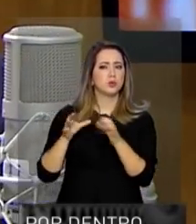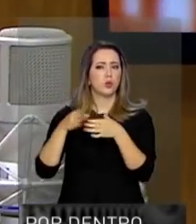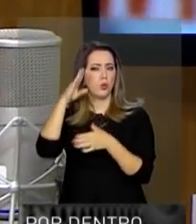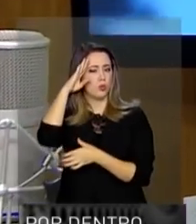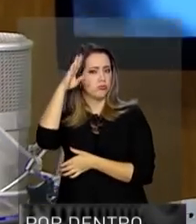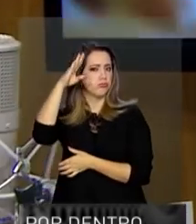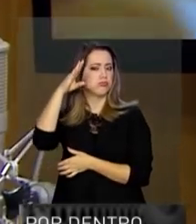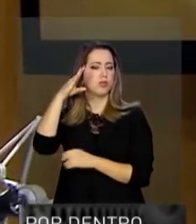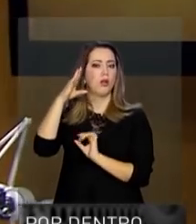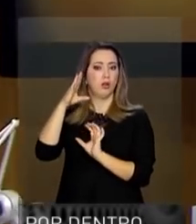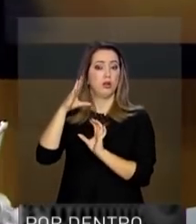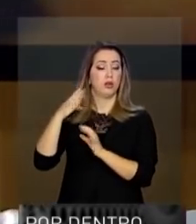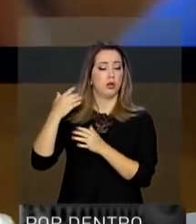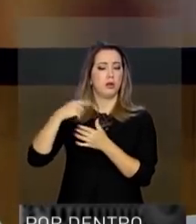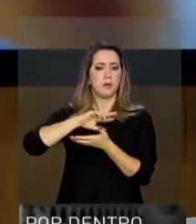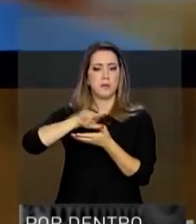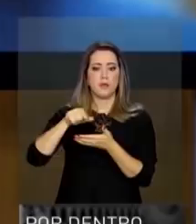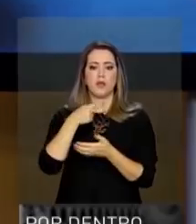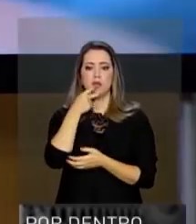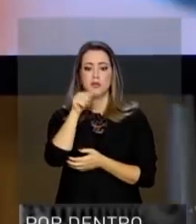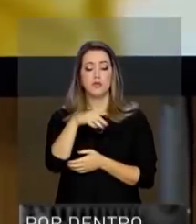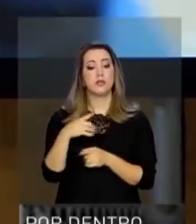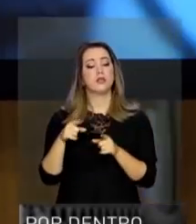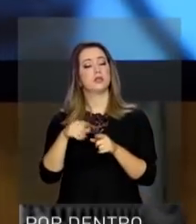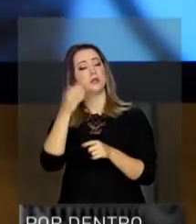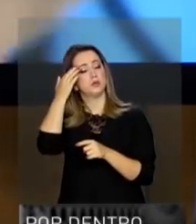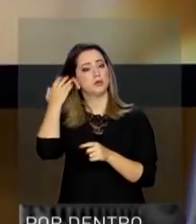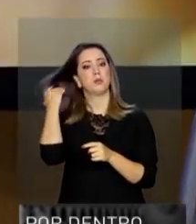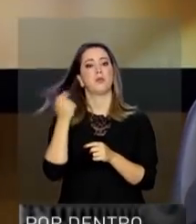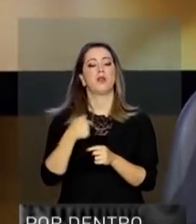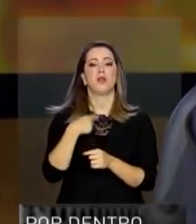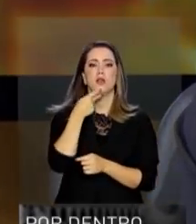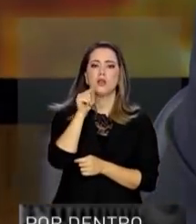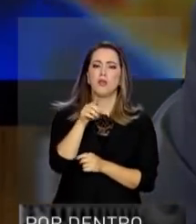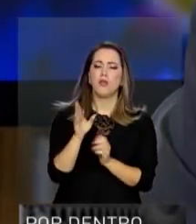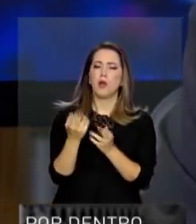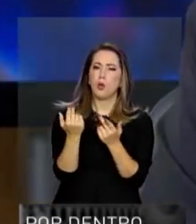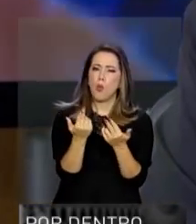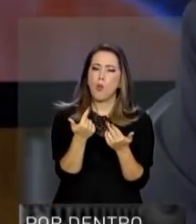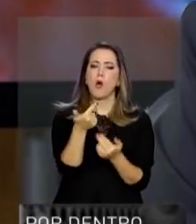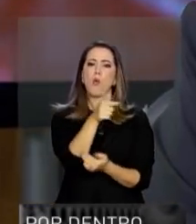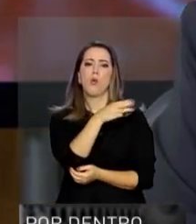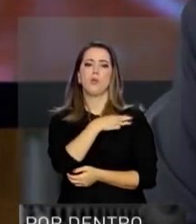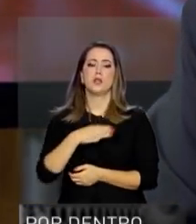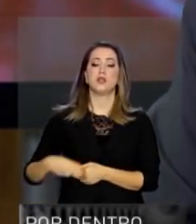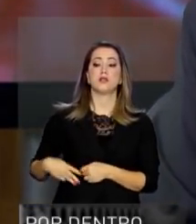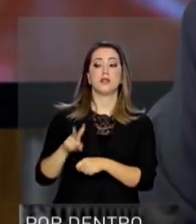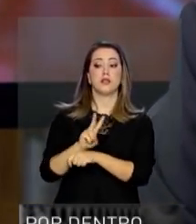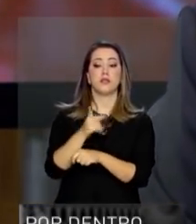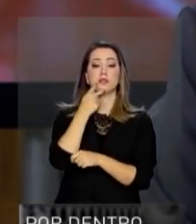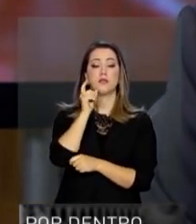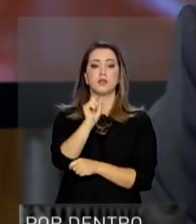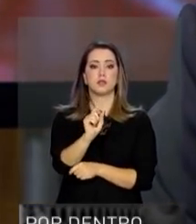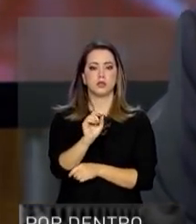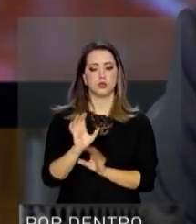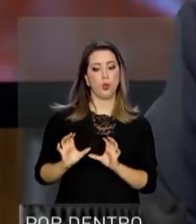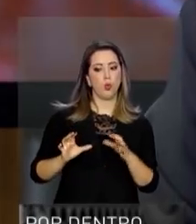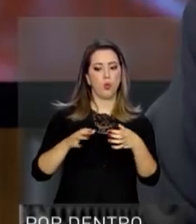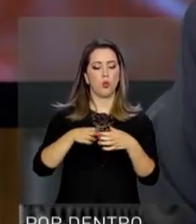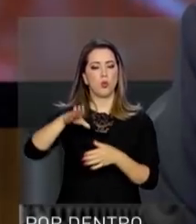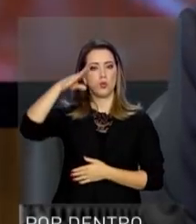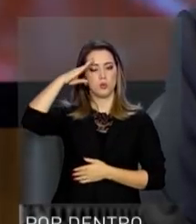dizer, e até parafraseando o ministro Jungmann, ministro que cuida da defesa, o ministro diz o seguinte: os militares